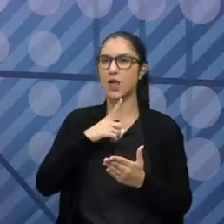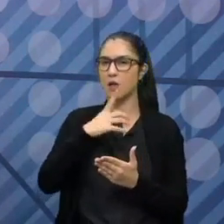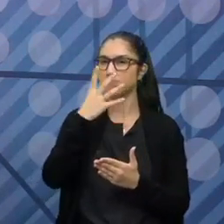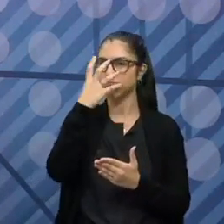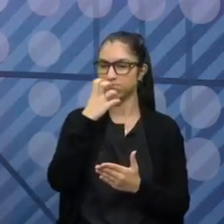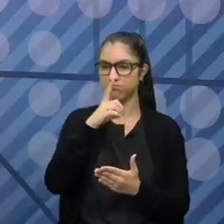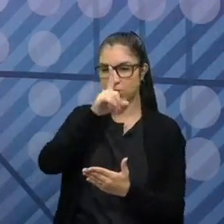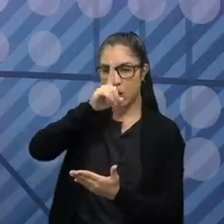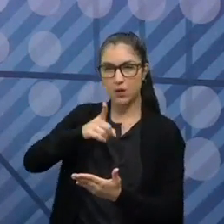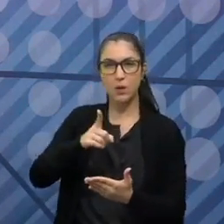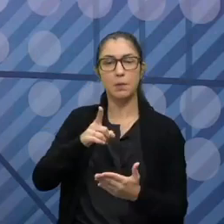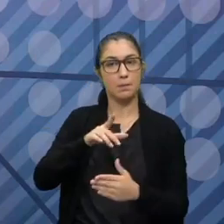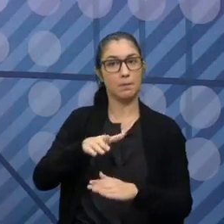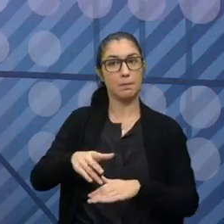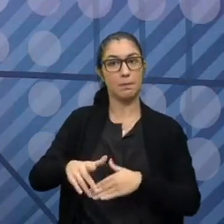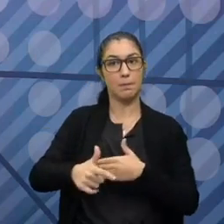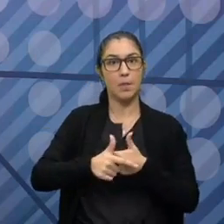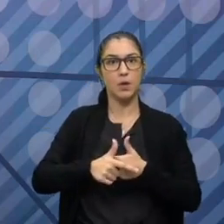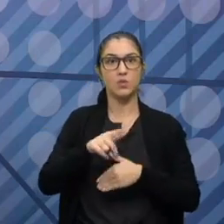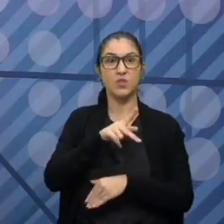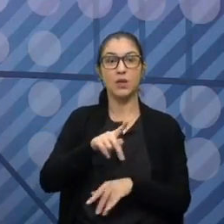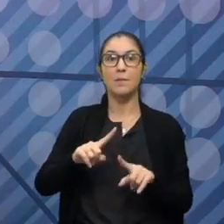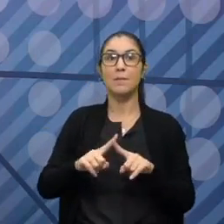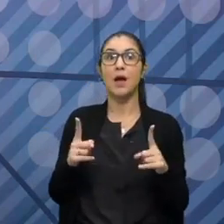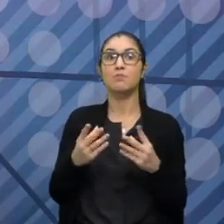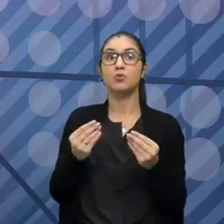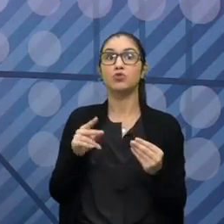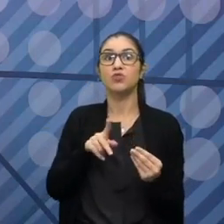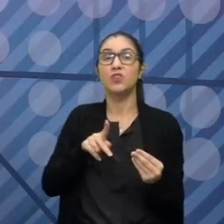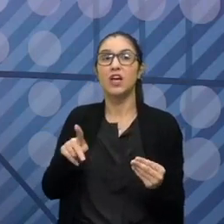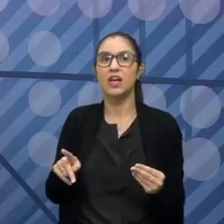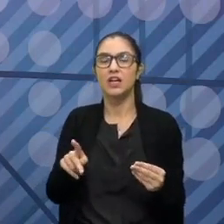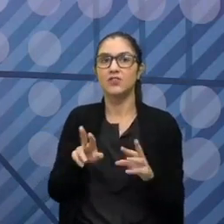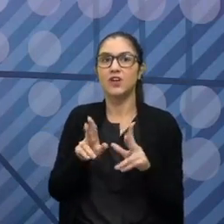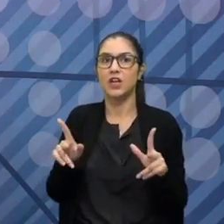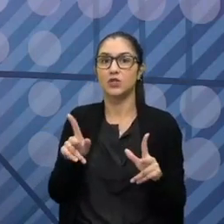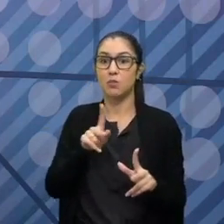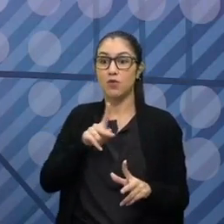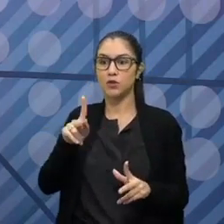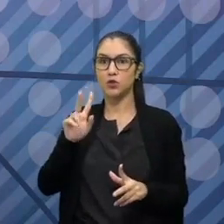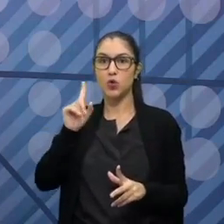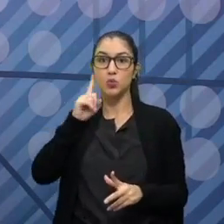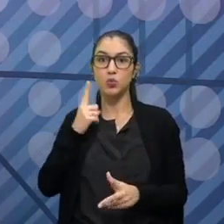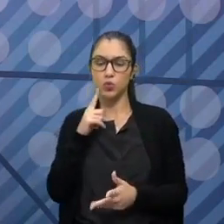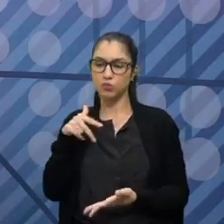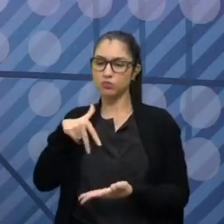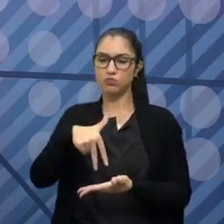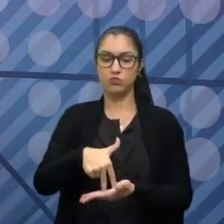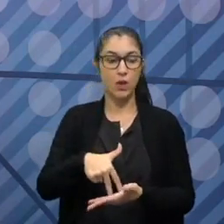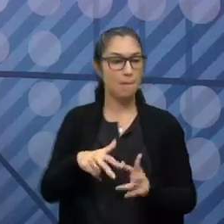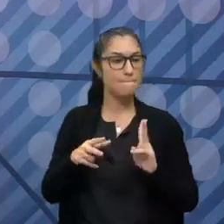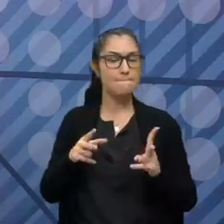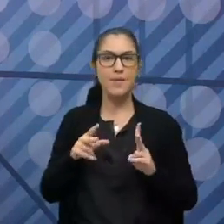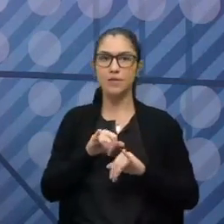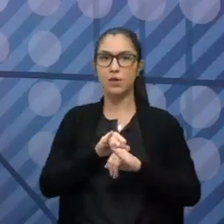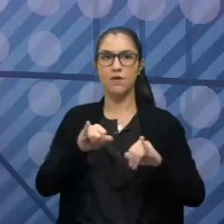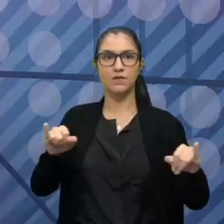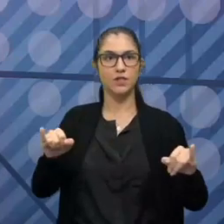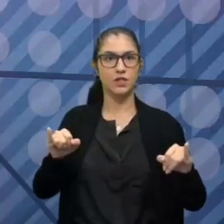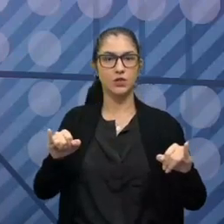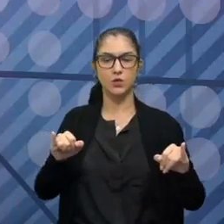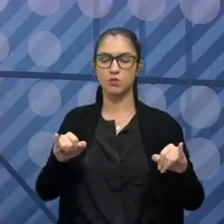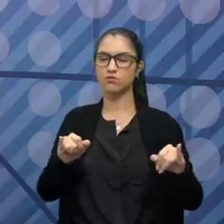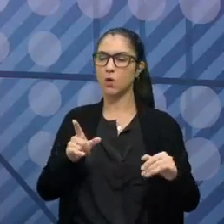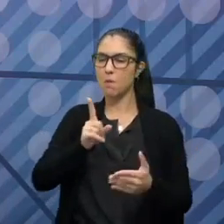os papéis do professor. Mas é muito diferente quando um professor surdo assume e vai dar o mesmo aviso, e vai dar a